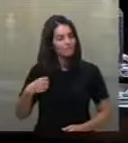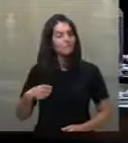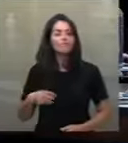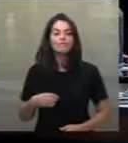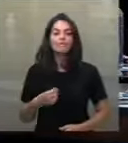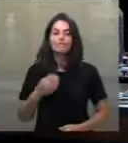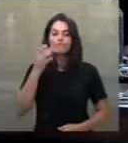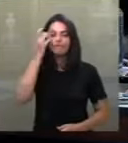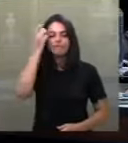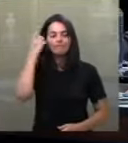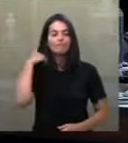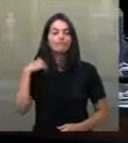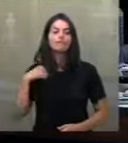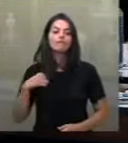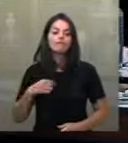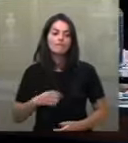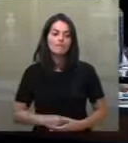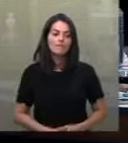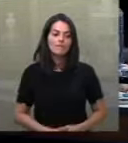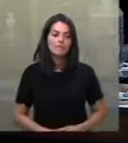Só um minutinho.